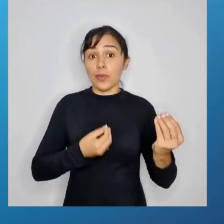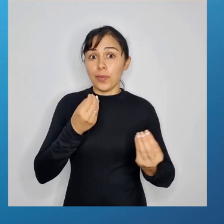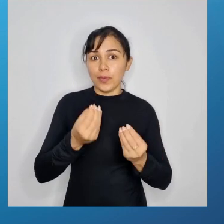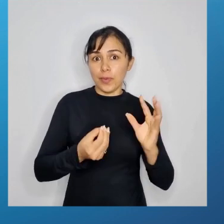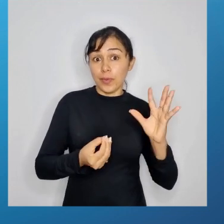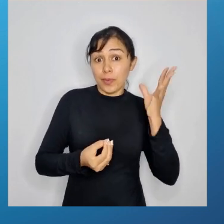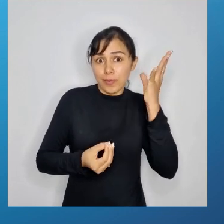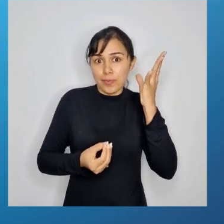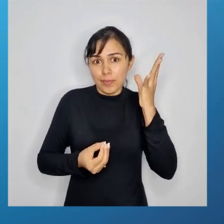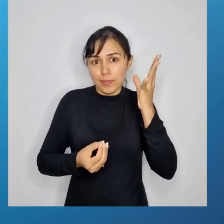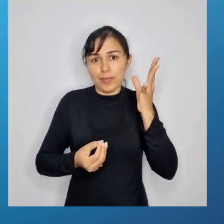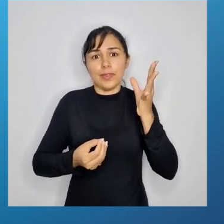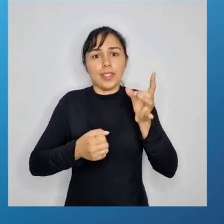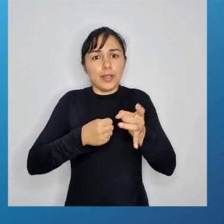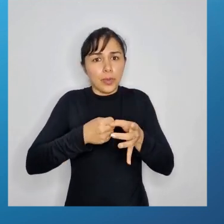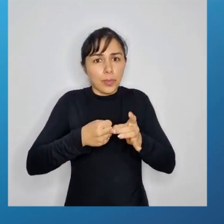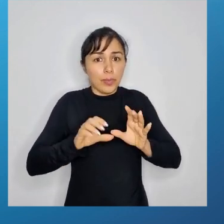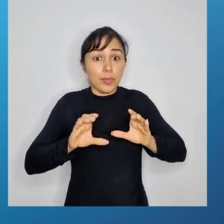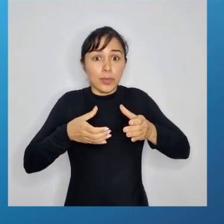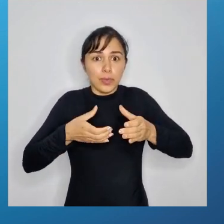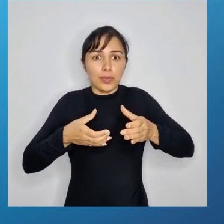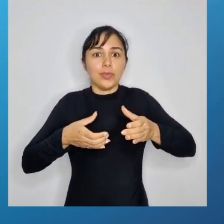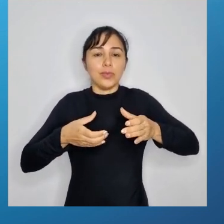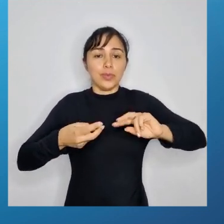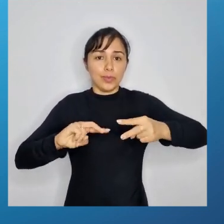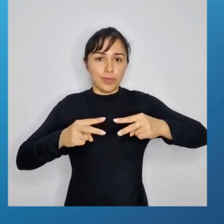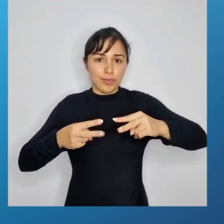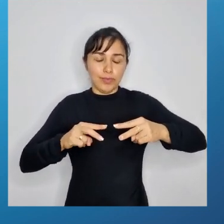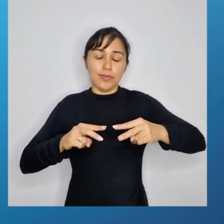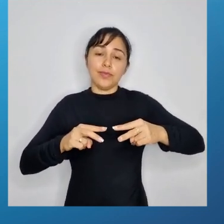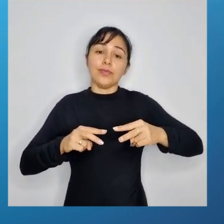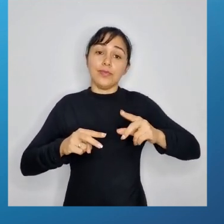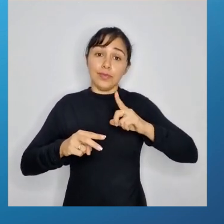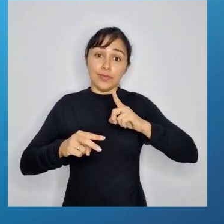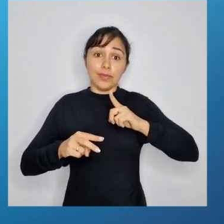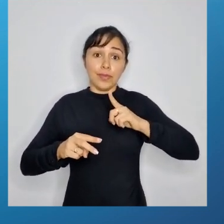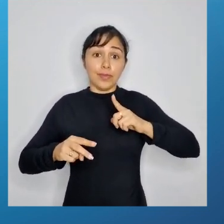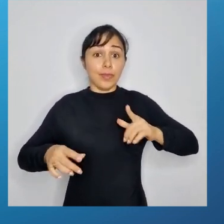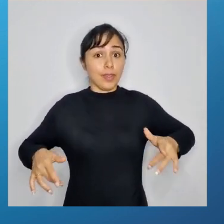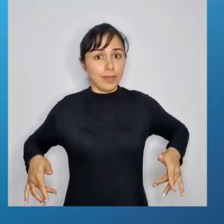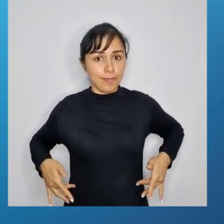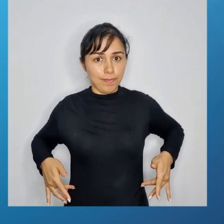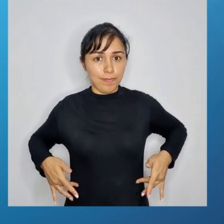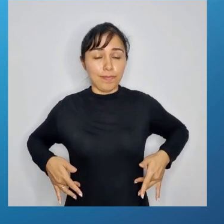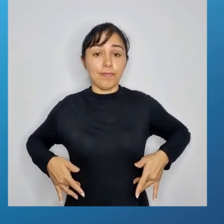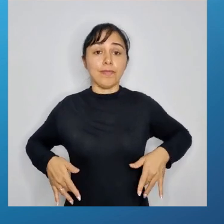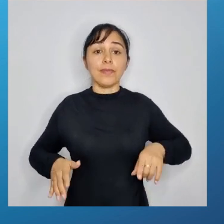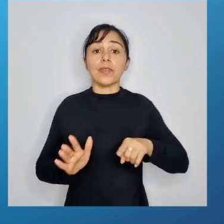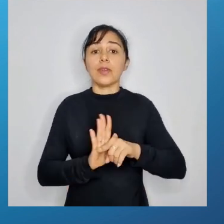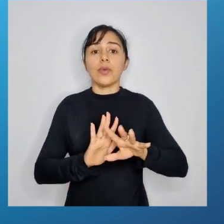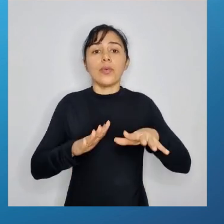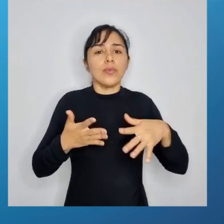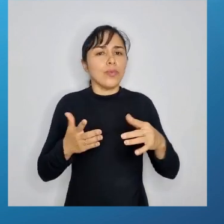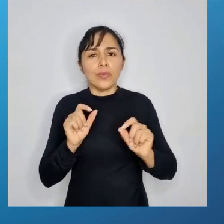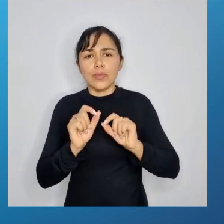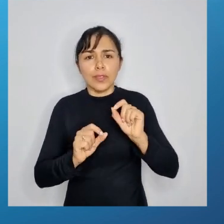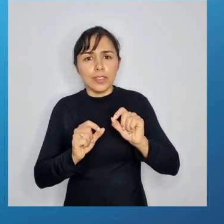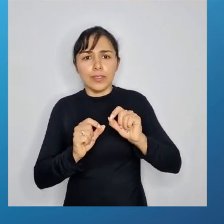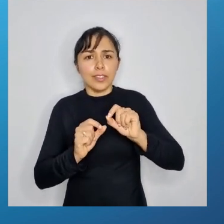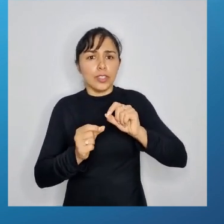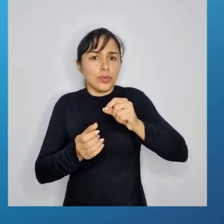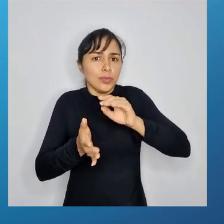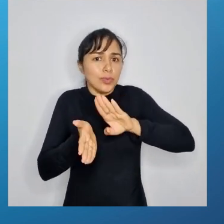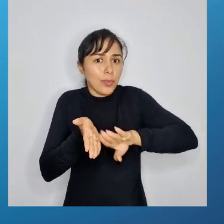Excreção dos anfíbios. A excreção se dá devido à presença de rins. Qual é a substância secretada? Aqui nós temos a excreção